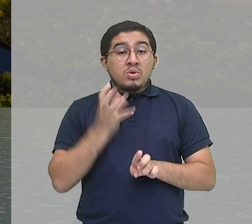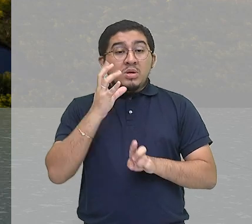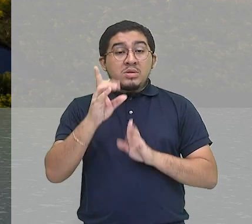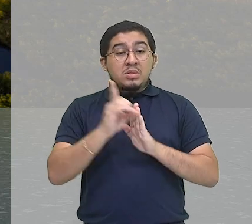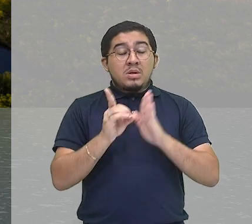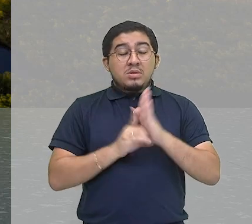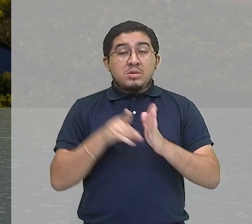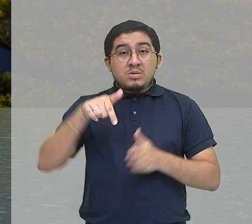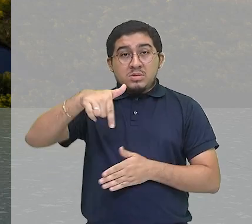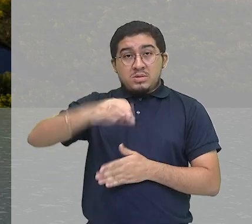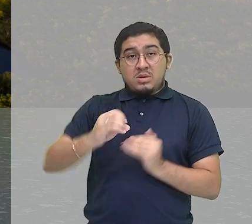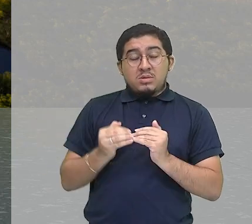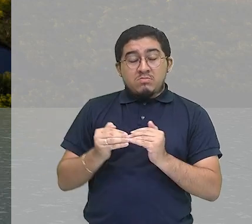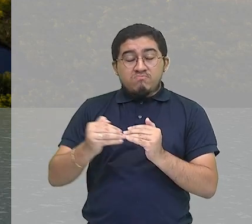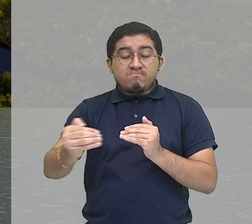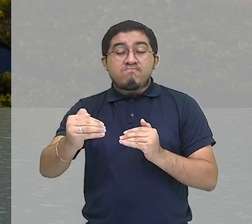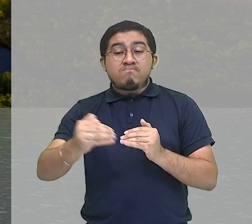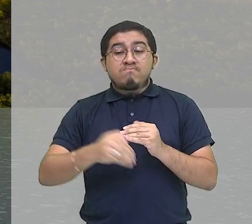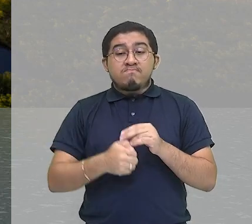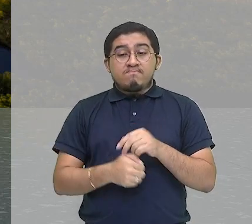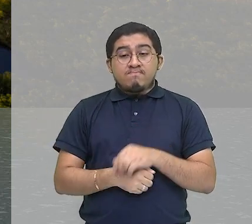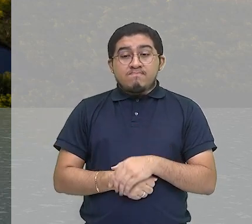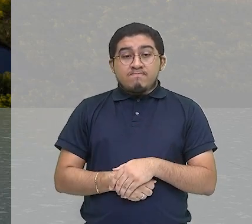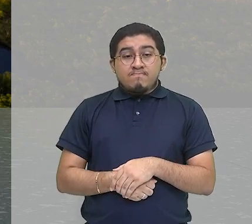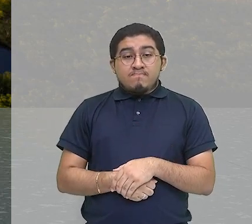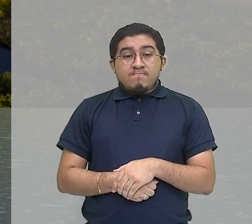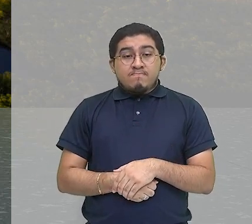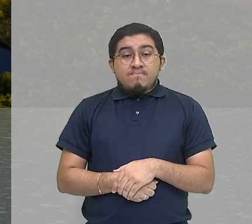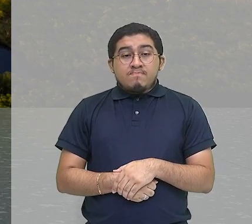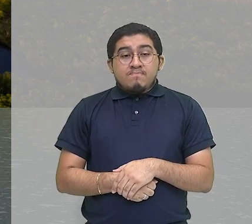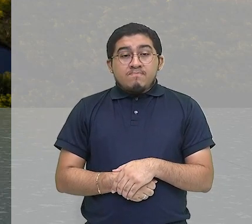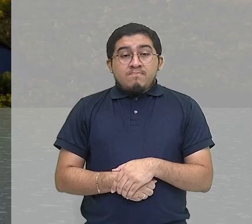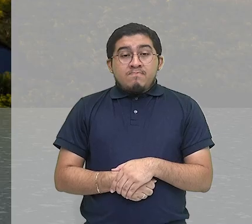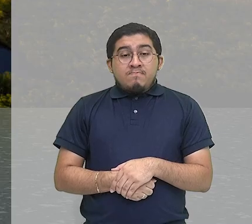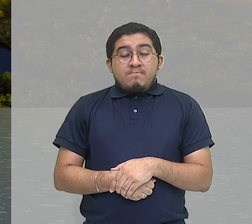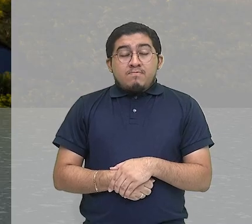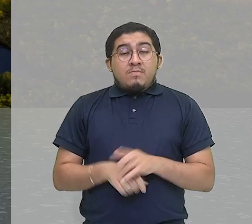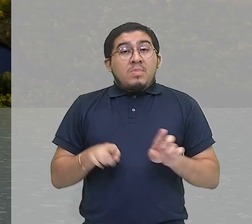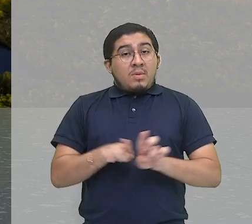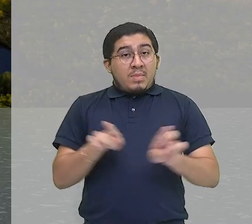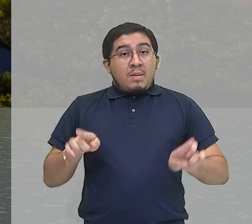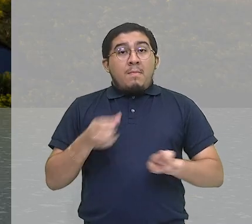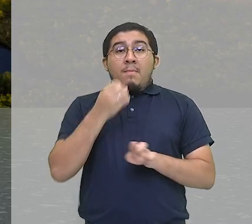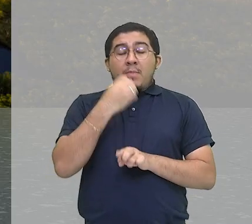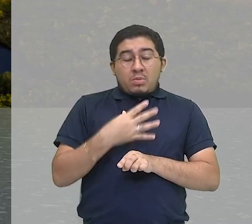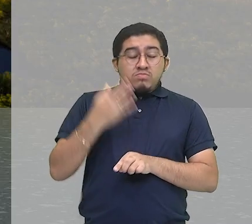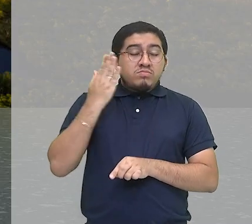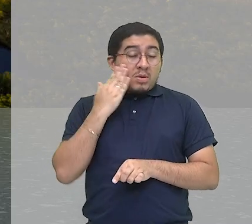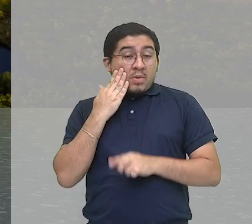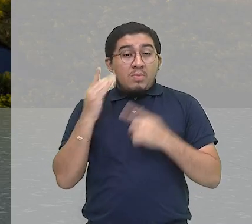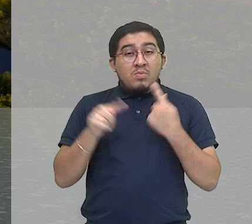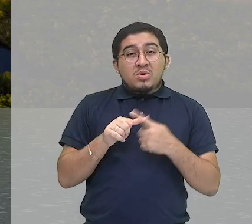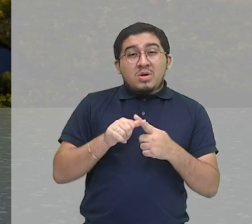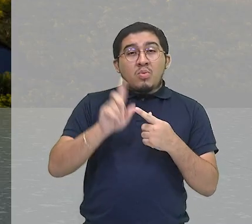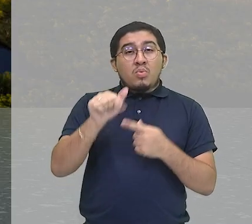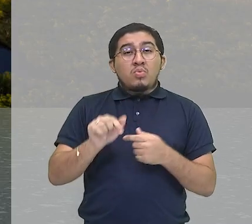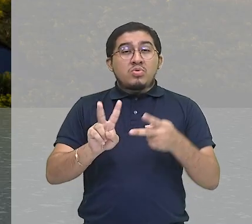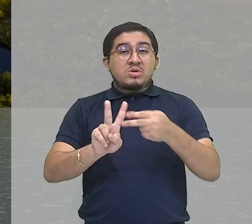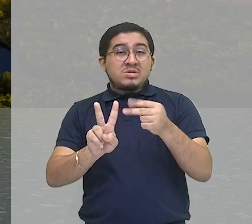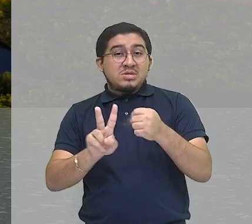de 1970, já no século XX. Mas isso é muito bom, porque os indígenas brasileiros